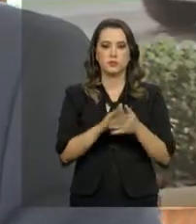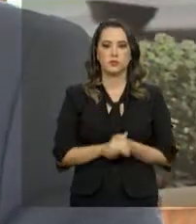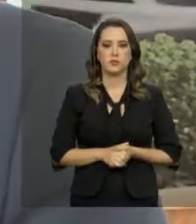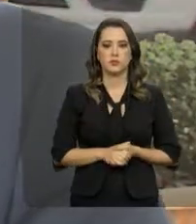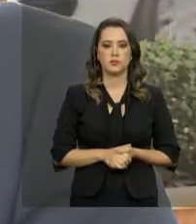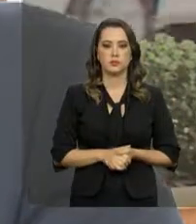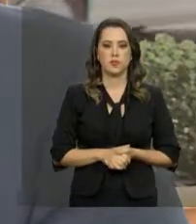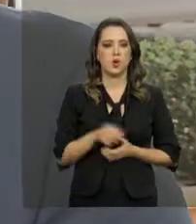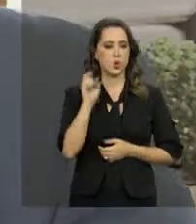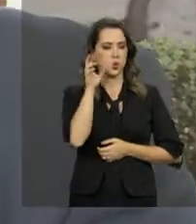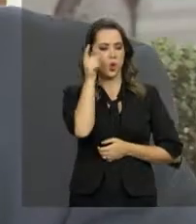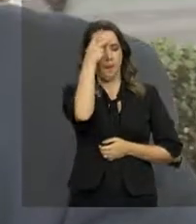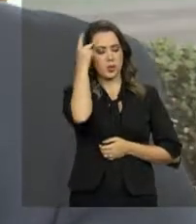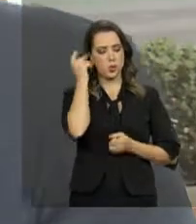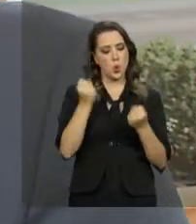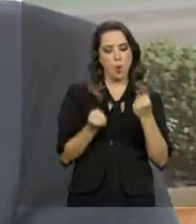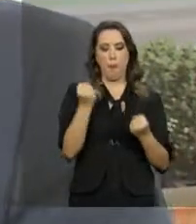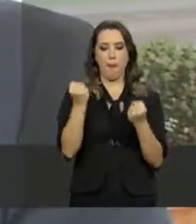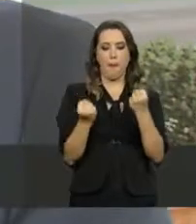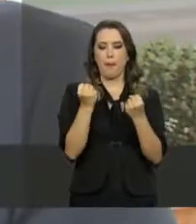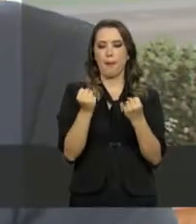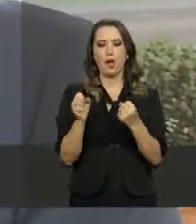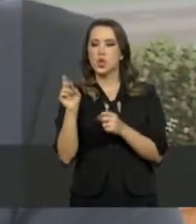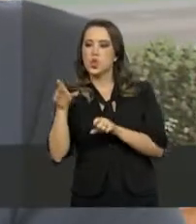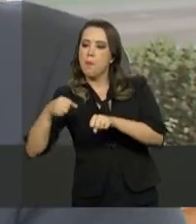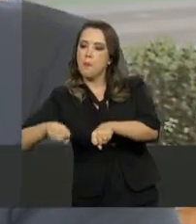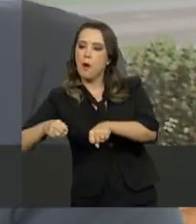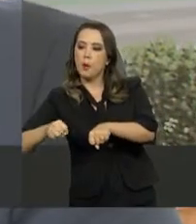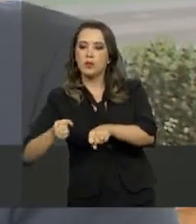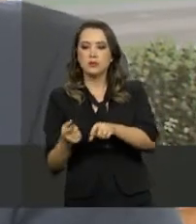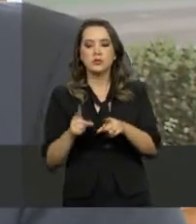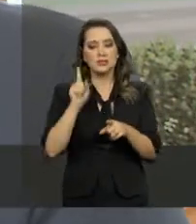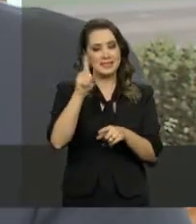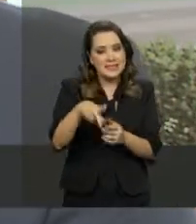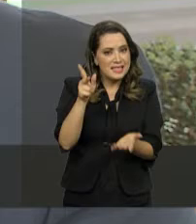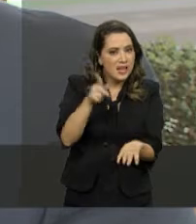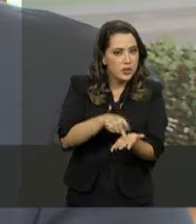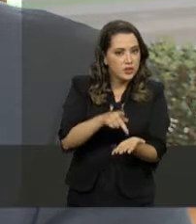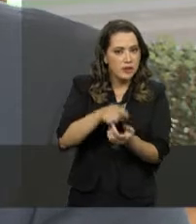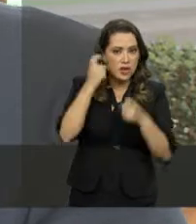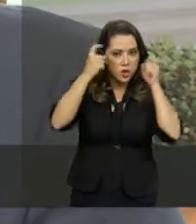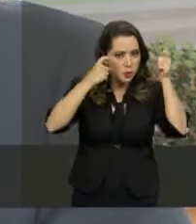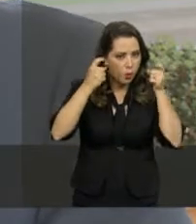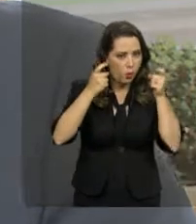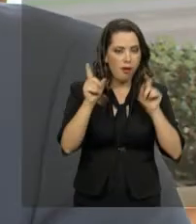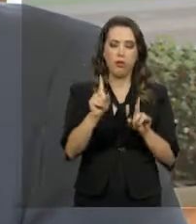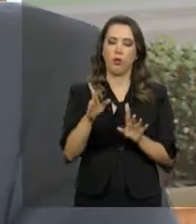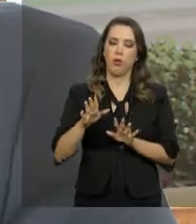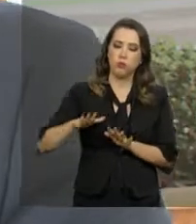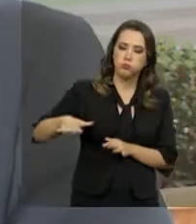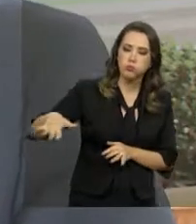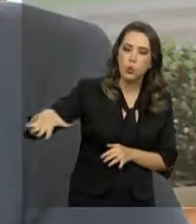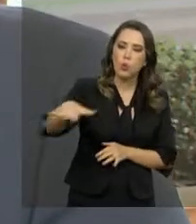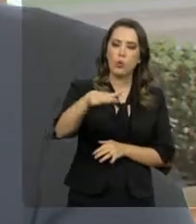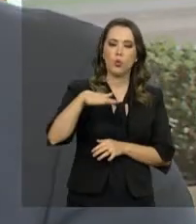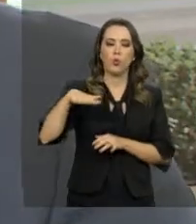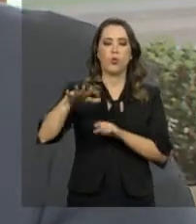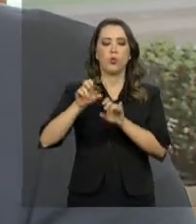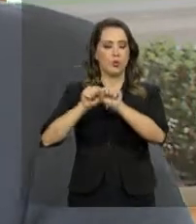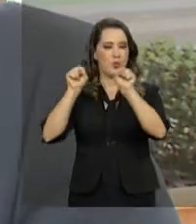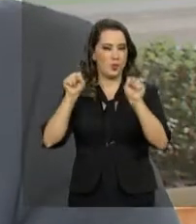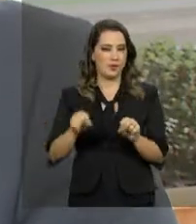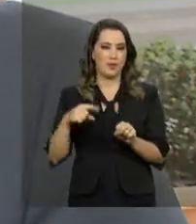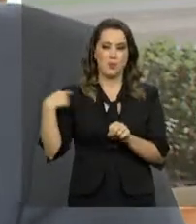está conduzindo um carro quem está conduzindo uma moto que efetivamente têm que se preocupar com trouxe não é só o sistema nacional de trânsito